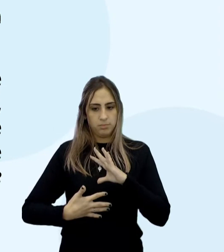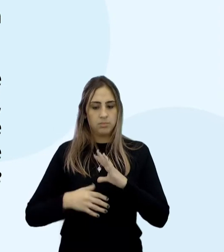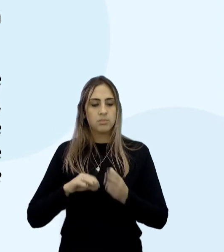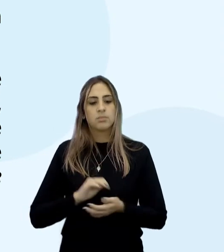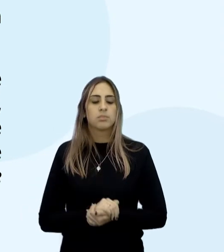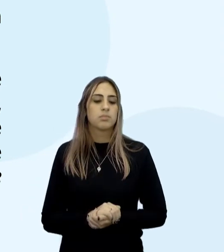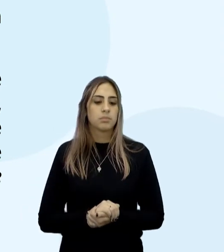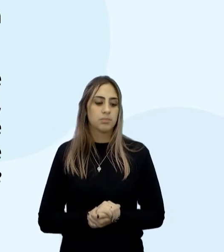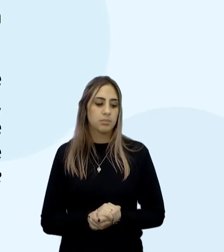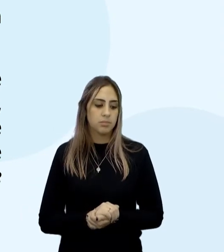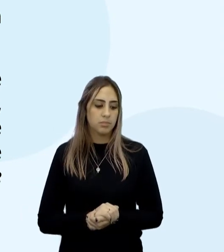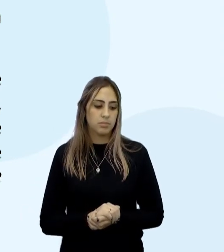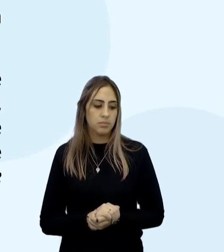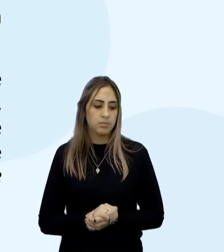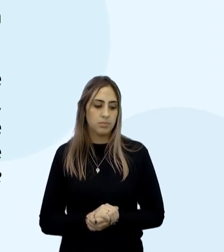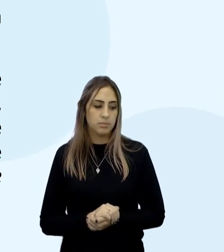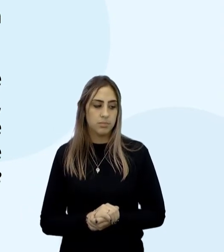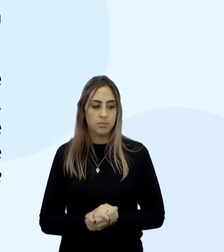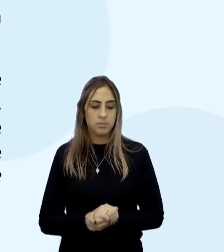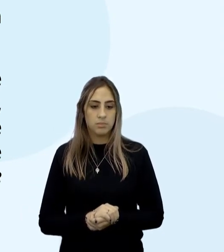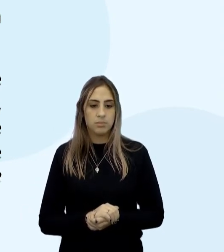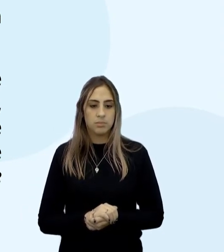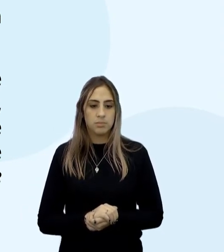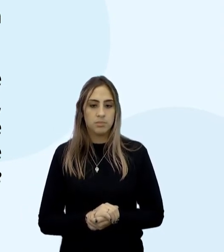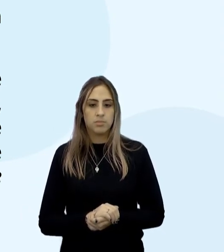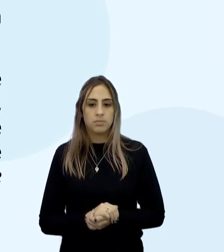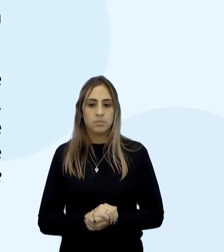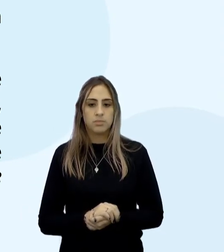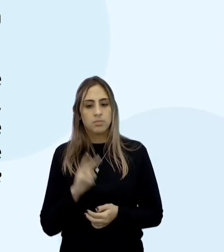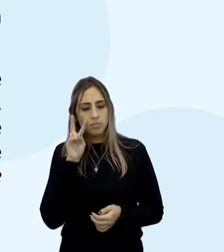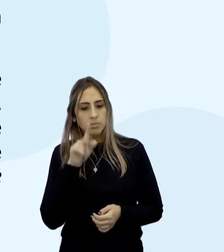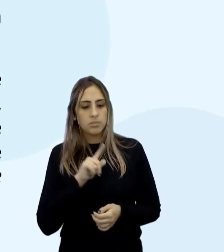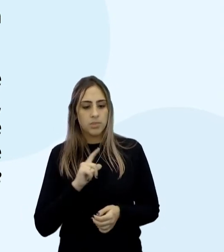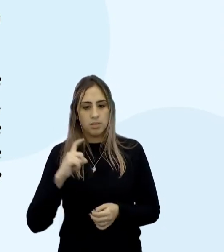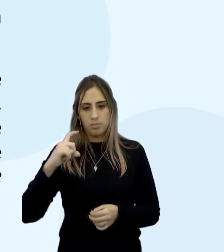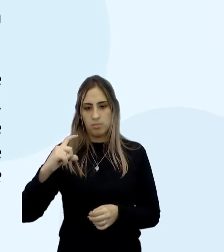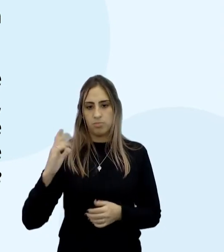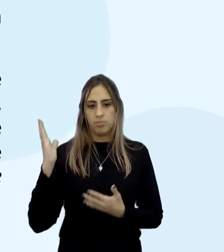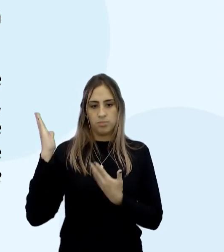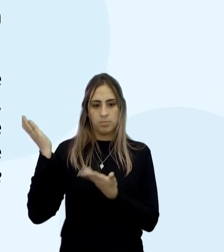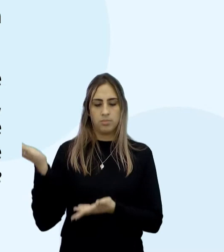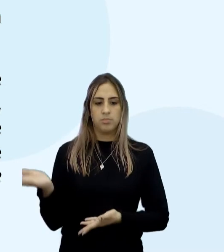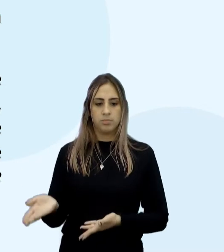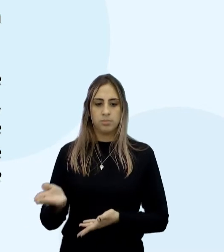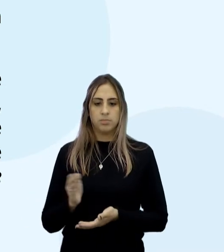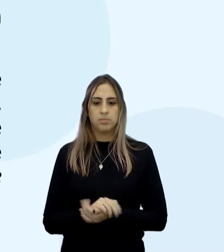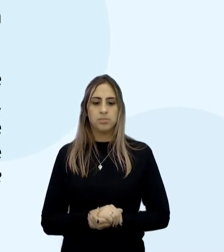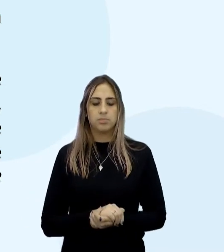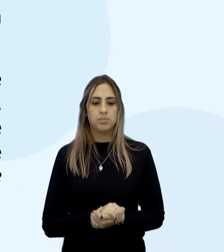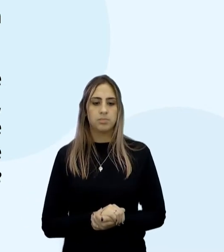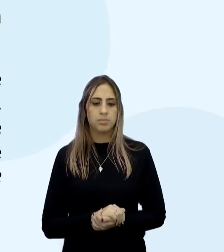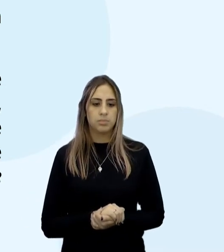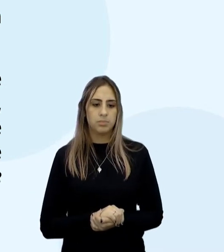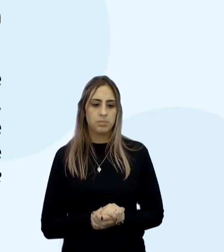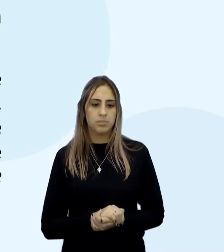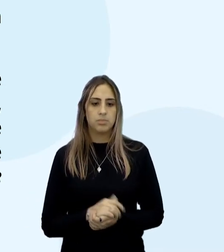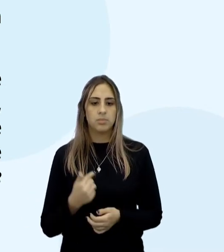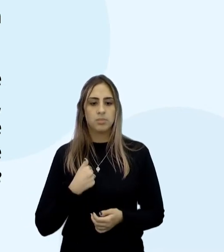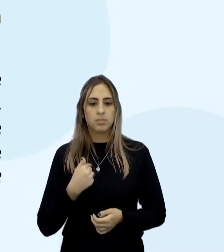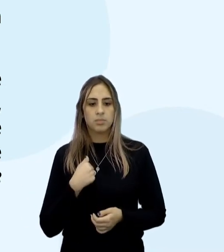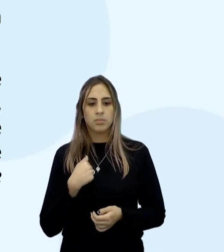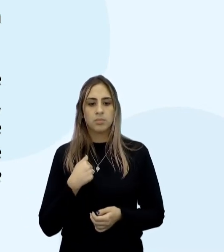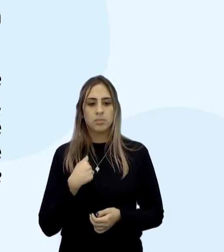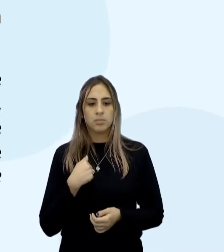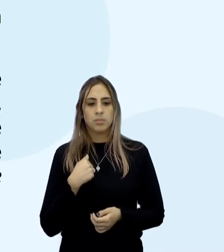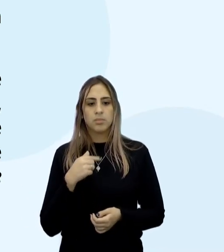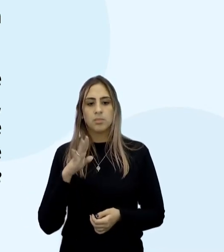entrevista escrita. Então, nós vimos que ela também tem aí essa introduçãozinha, tá? Então, eu sou baixa cultura e